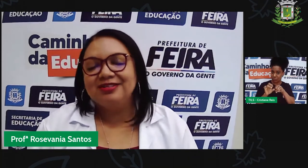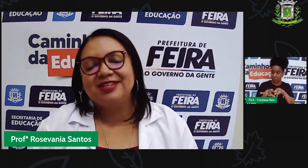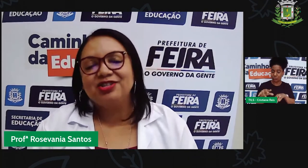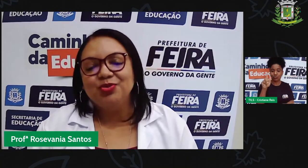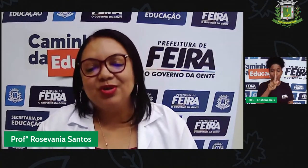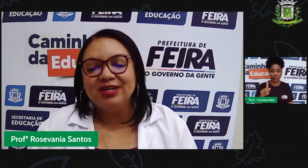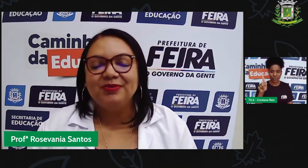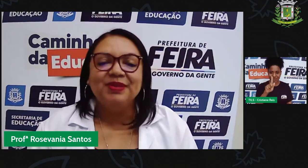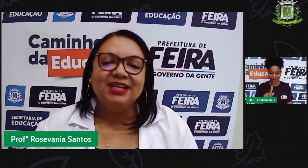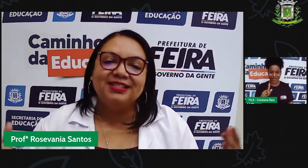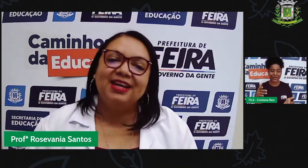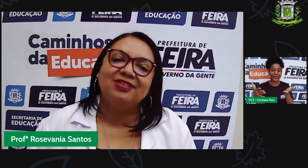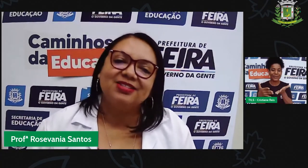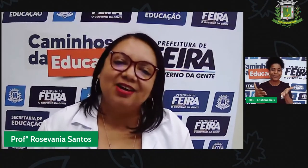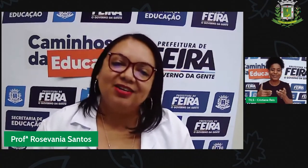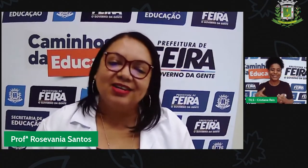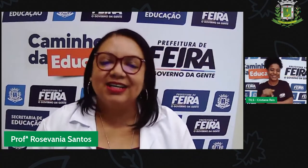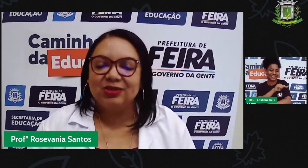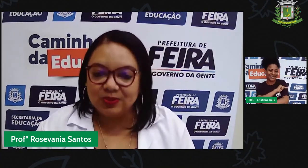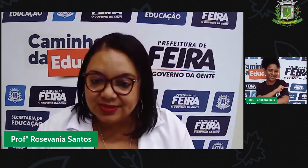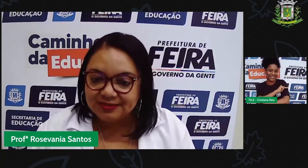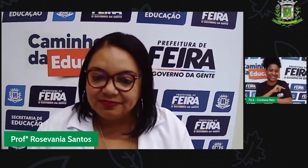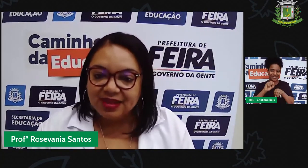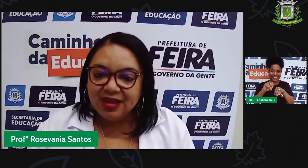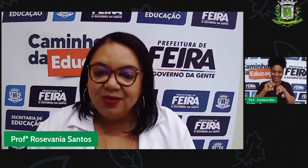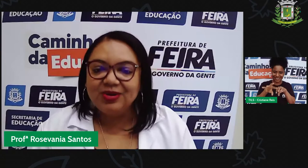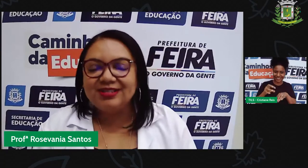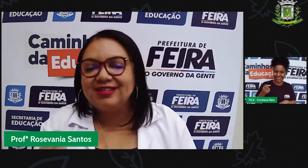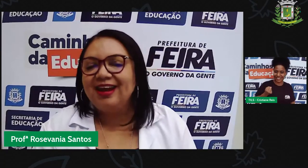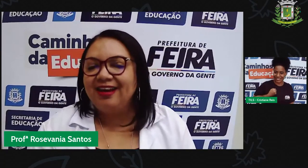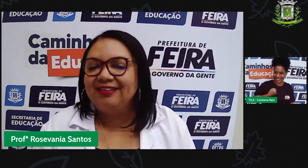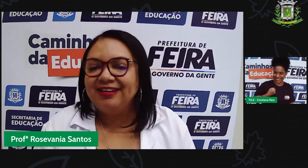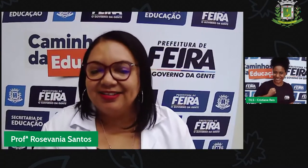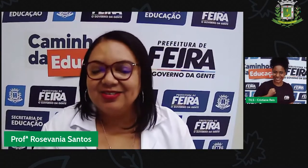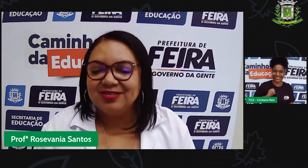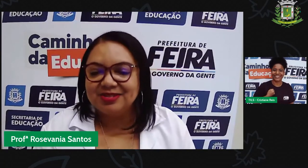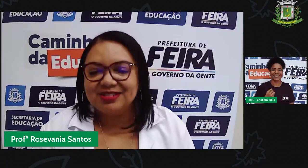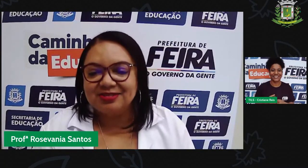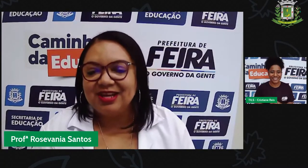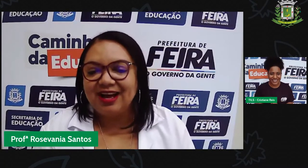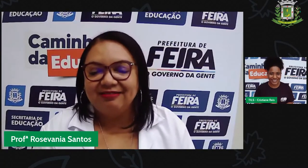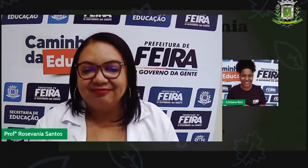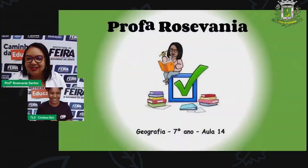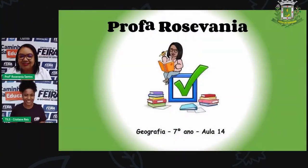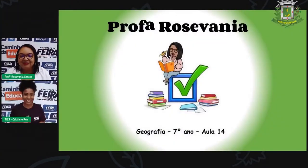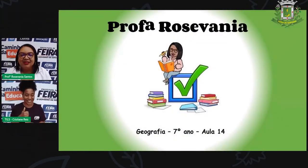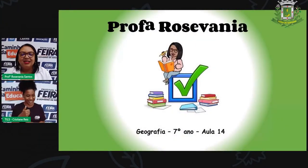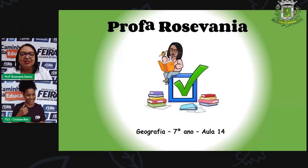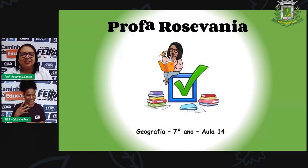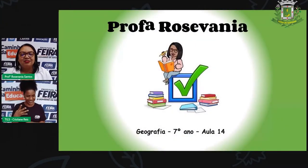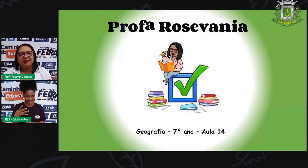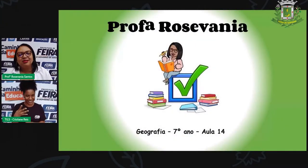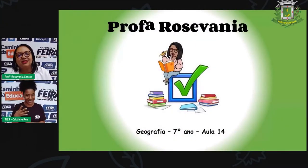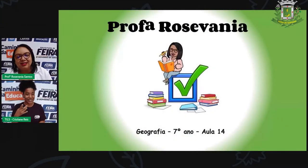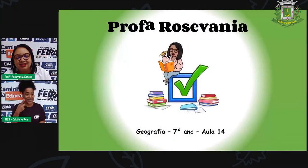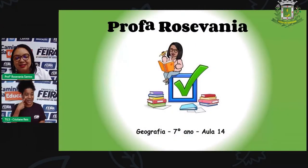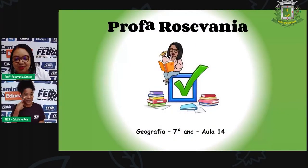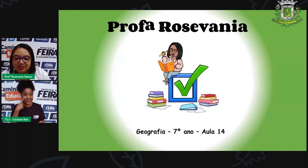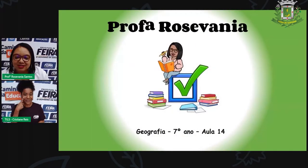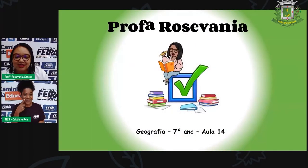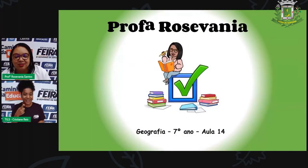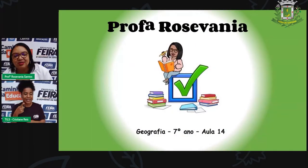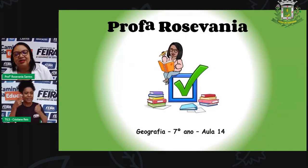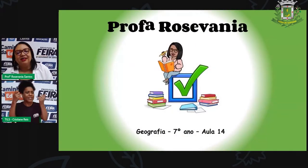mais uma aula de 7 milhões, e será a nossa aula aqui. O que será que nós vamos estudar? Nós já falamos